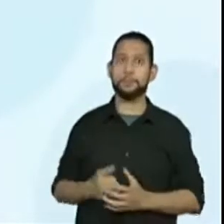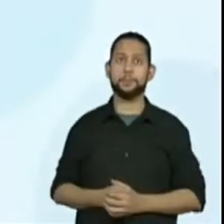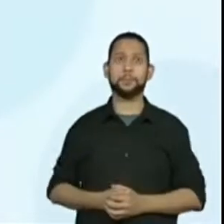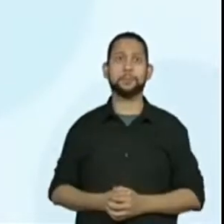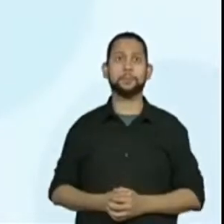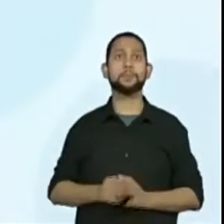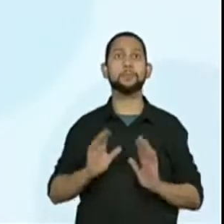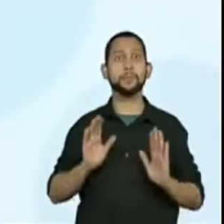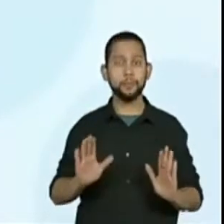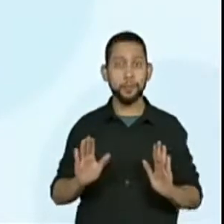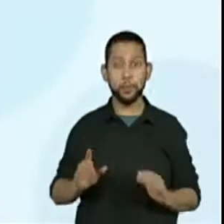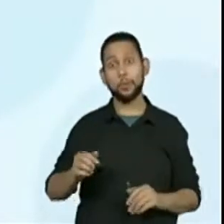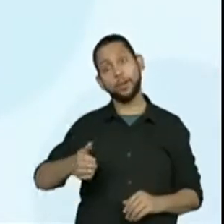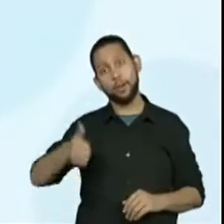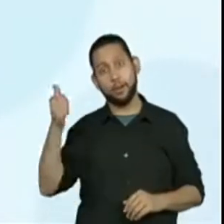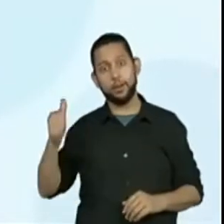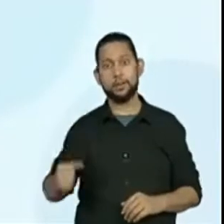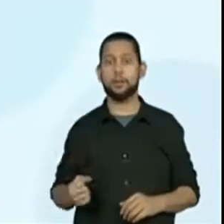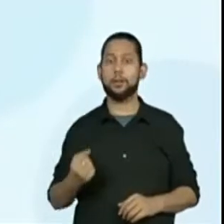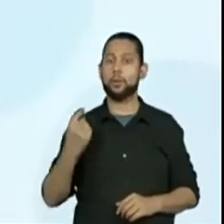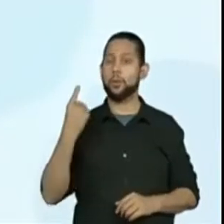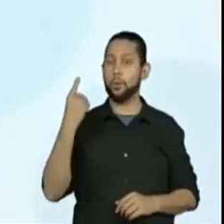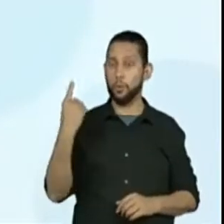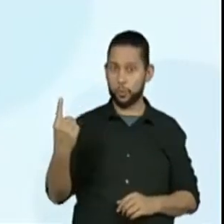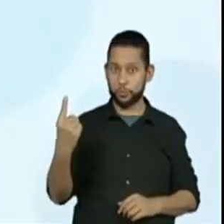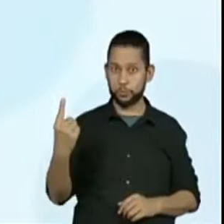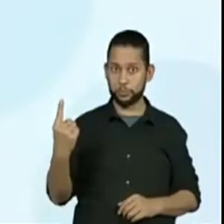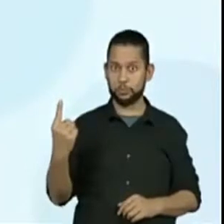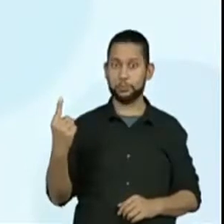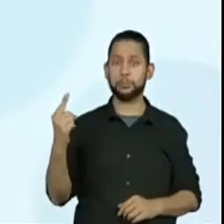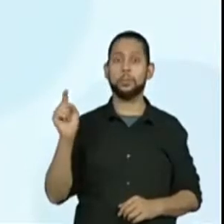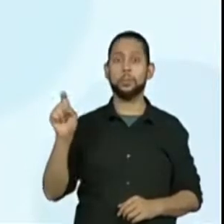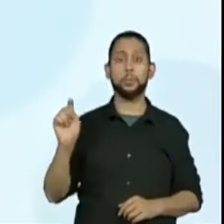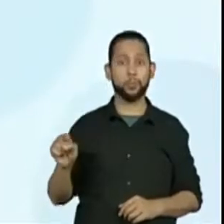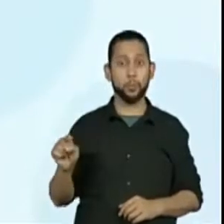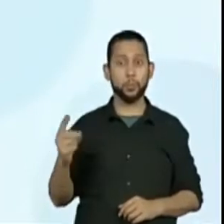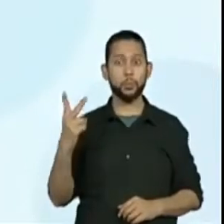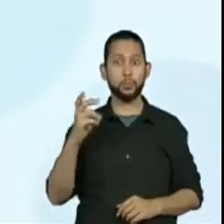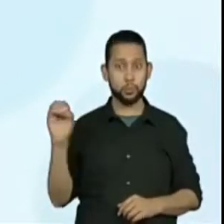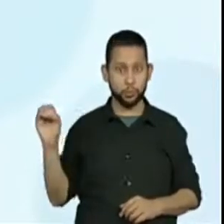Se a gente fizer uma escala de um quadradinho, pode passar, oráculo.